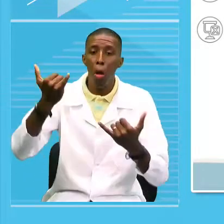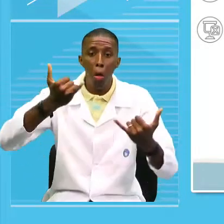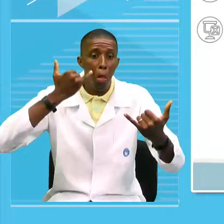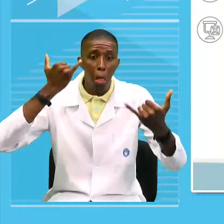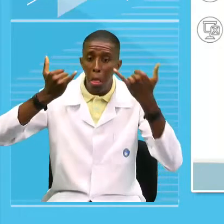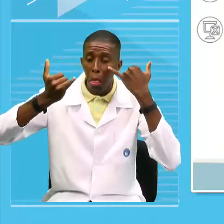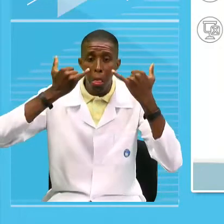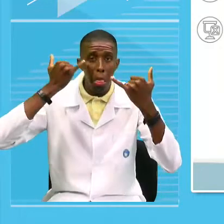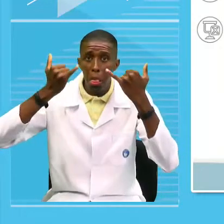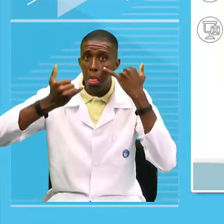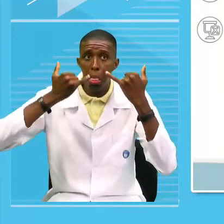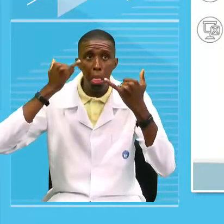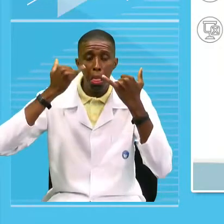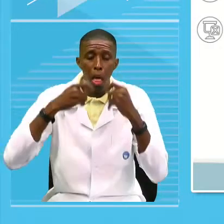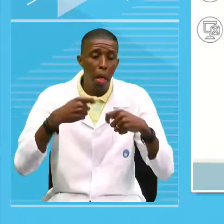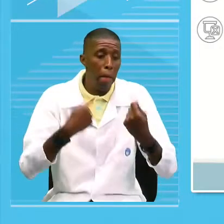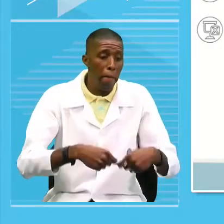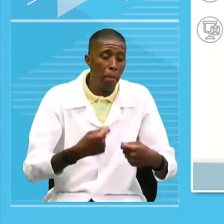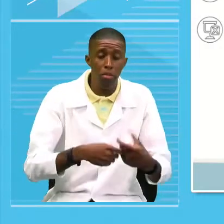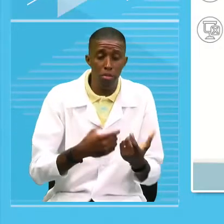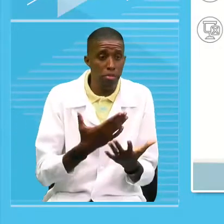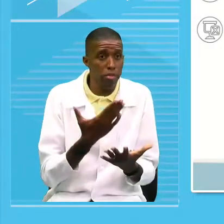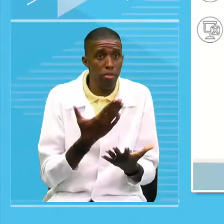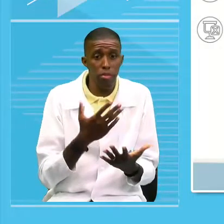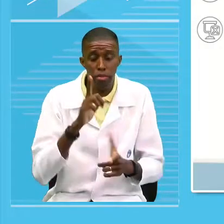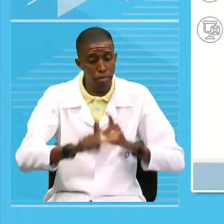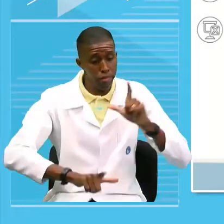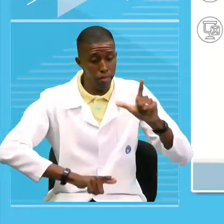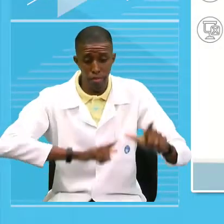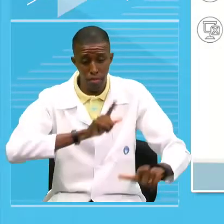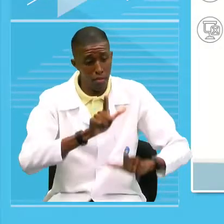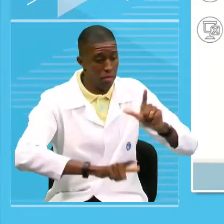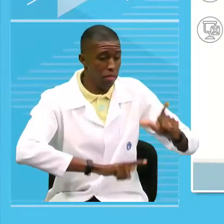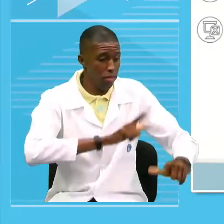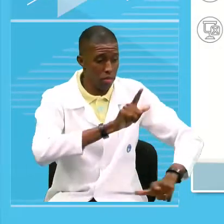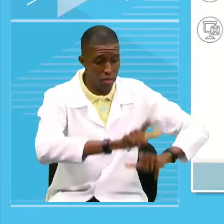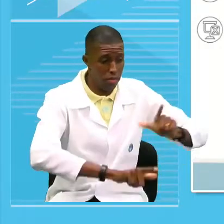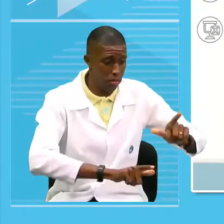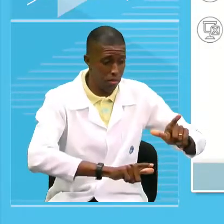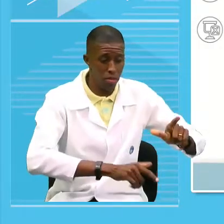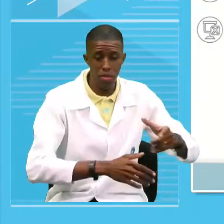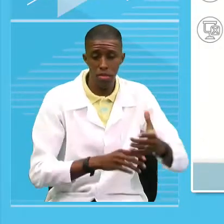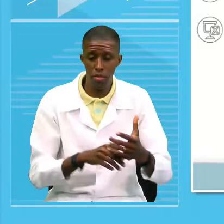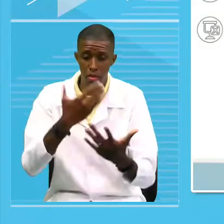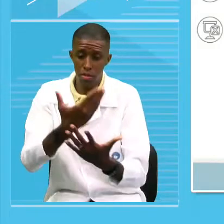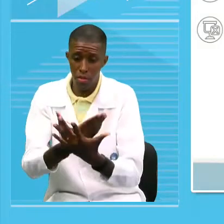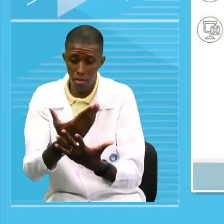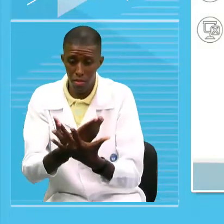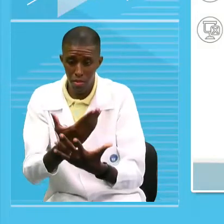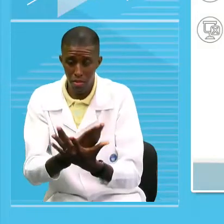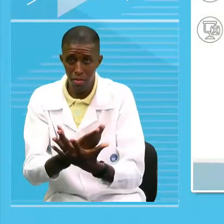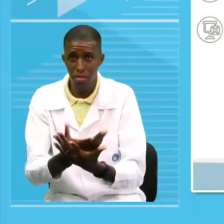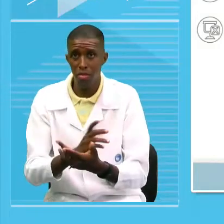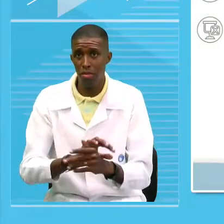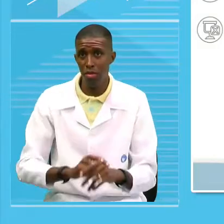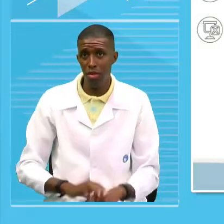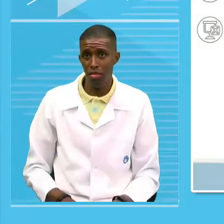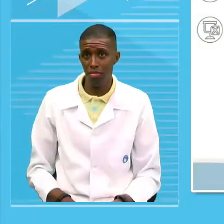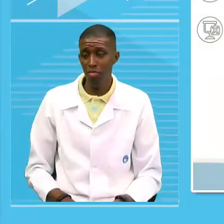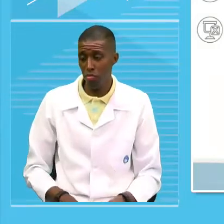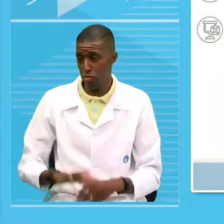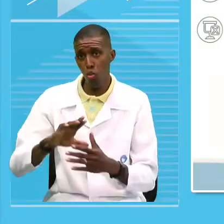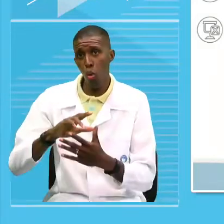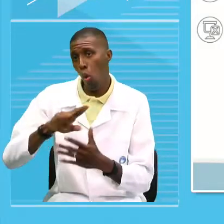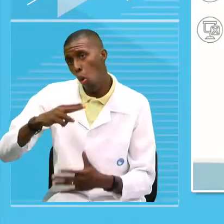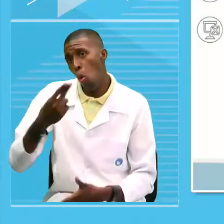que estudar e às vezes está cuidando da casa ou então tá estudando mas está conversando com teu amigo tá assistindo um